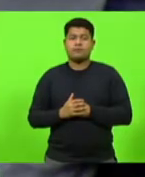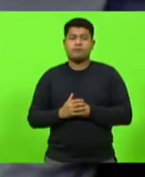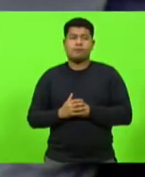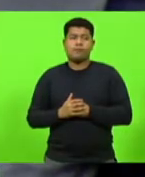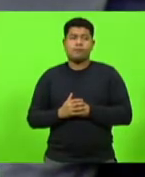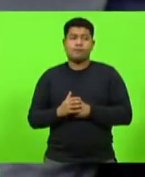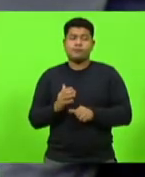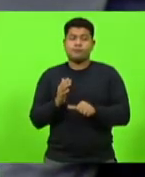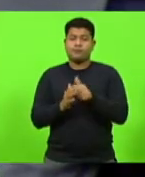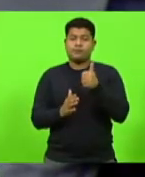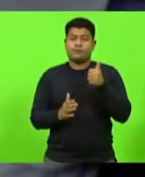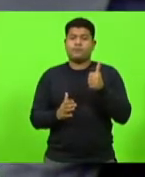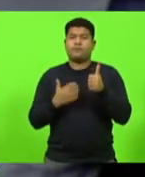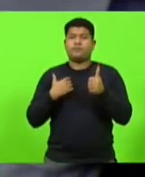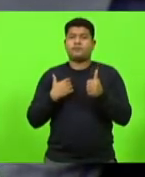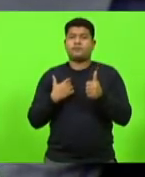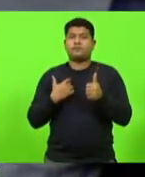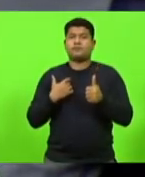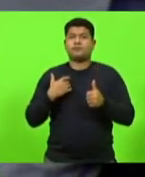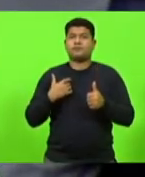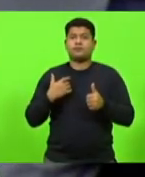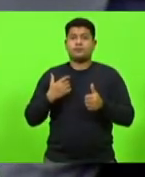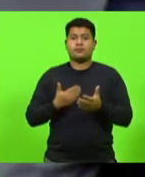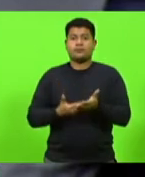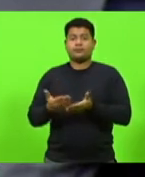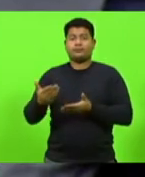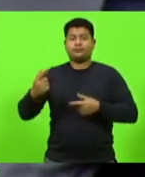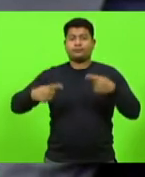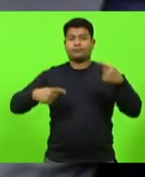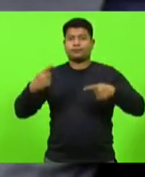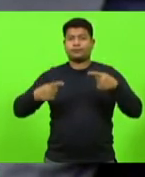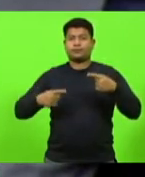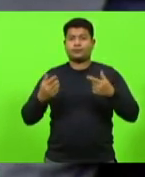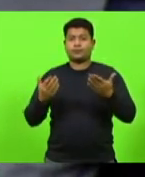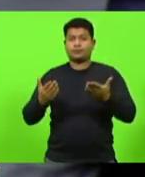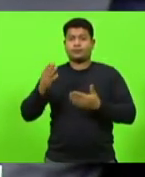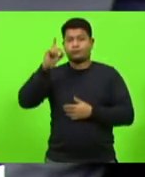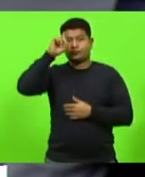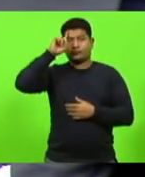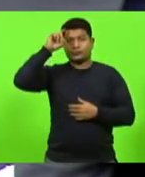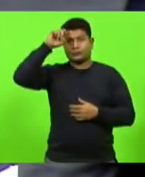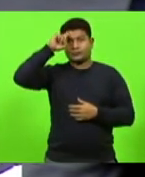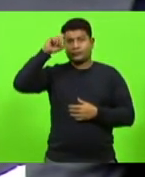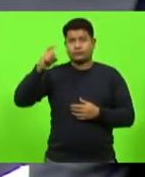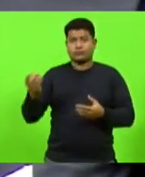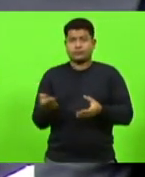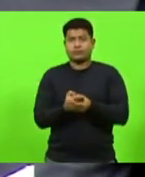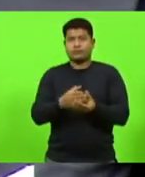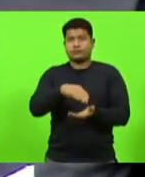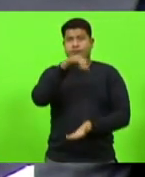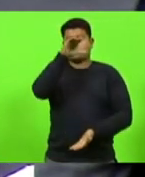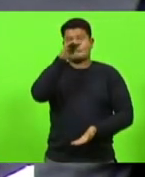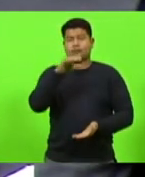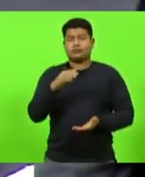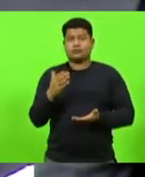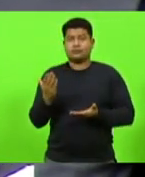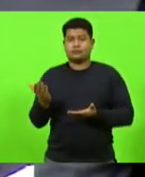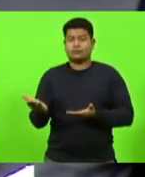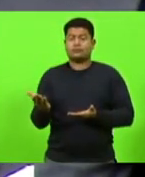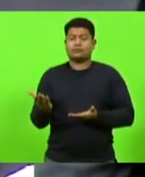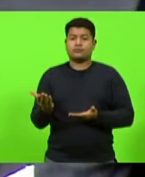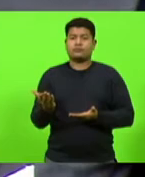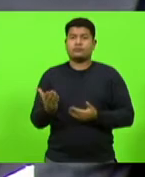vou restabelecer a ordem para a discussão, mas eu vou pedir para o deputado Marcos Vieira deixar os autos para Vossa Excelência, para Vossa